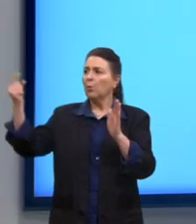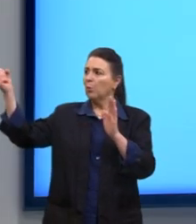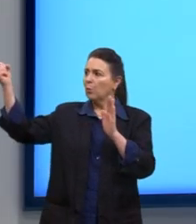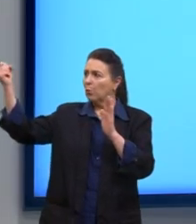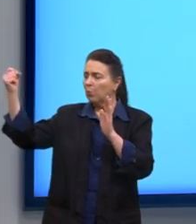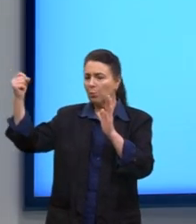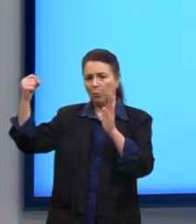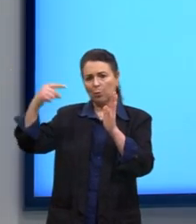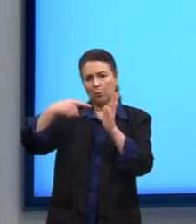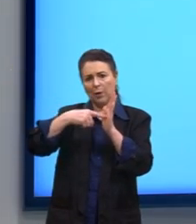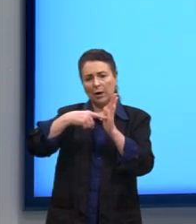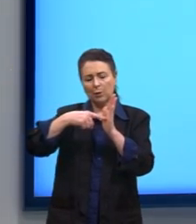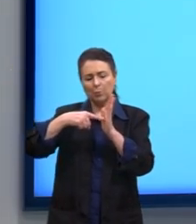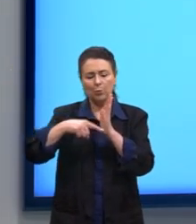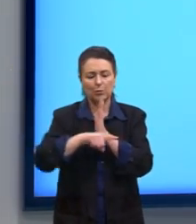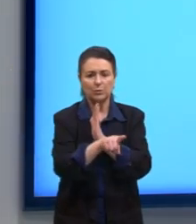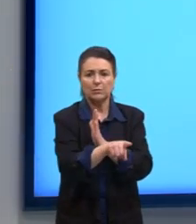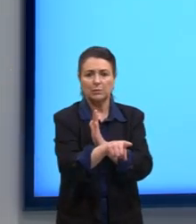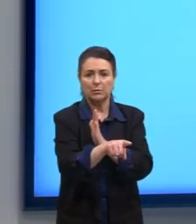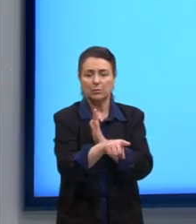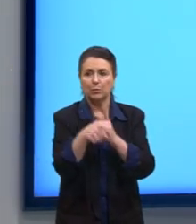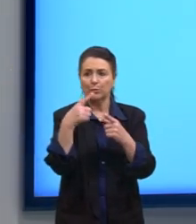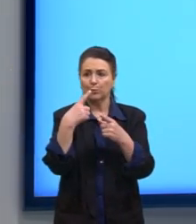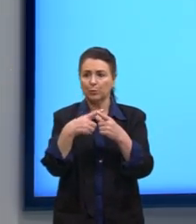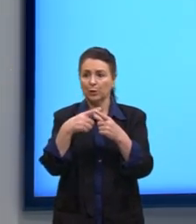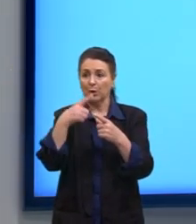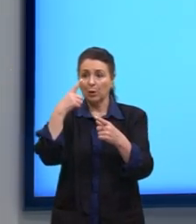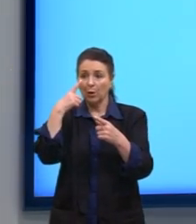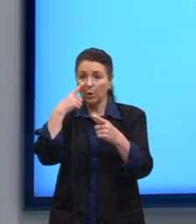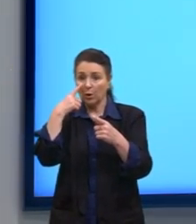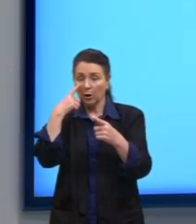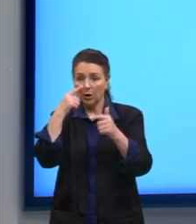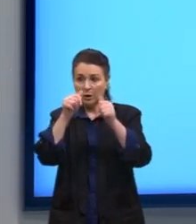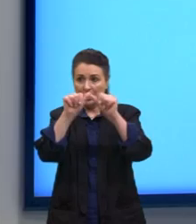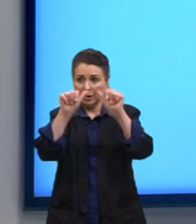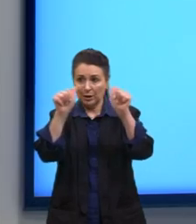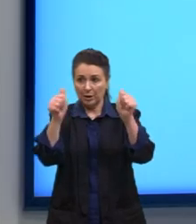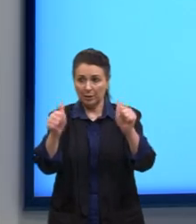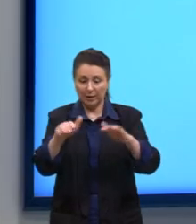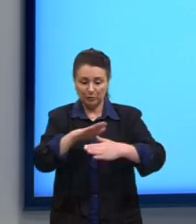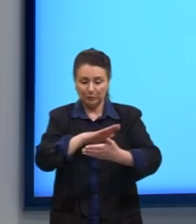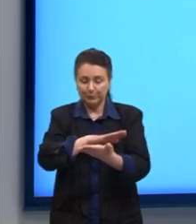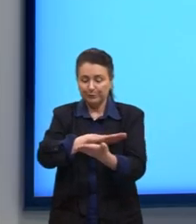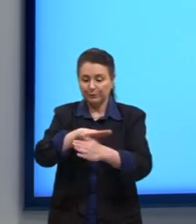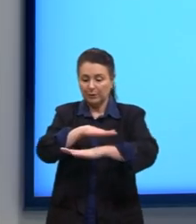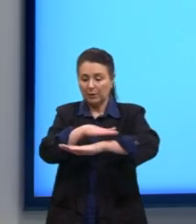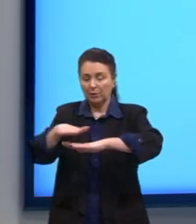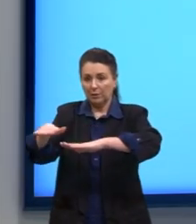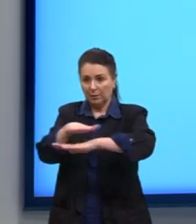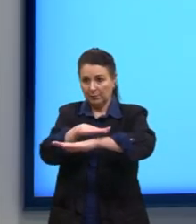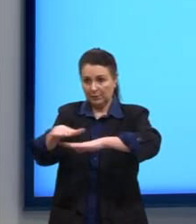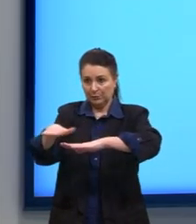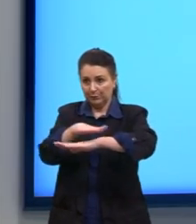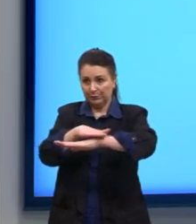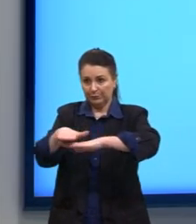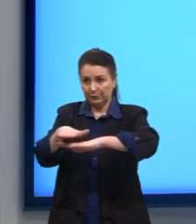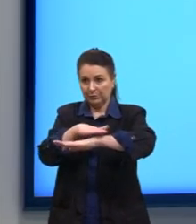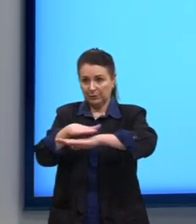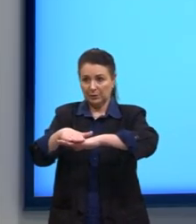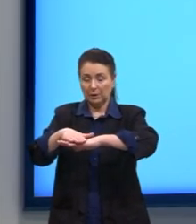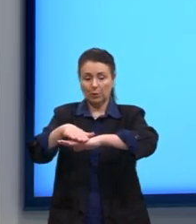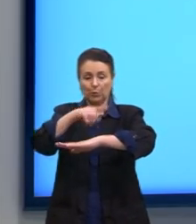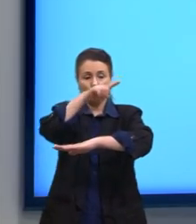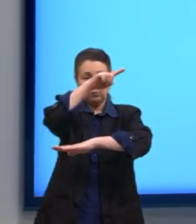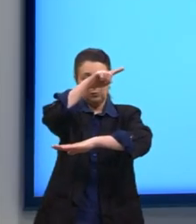a gente pode fazer uma analogia com essa imagem aqui que fica bem interessante da gente entender então aqui a gente tem uma forma